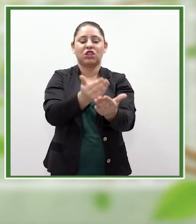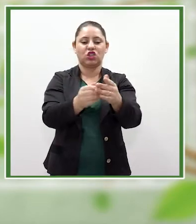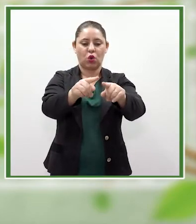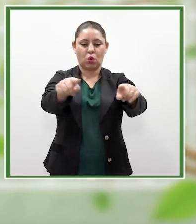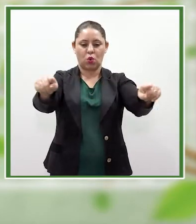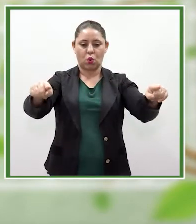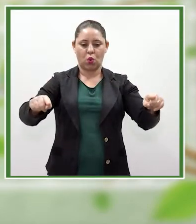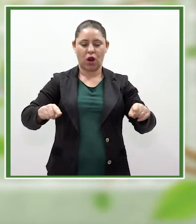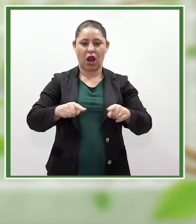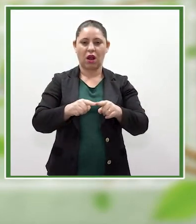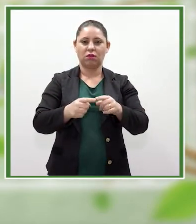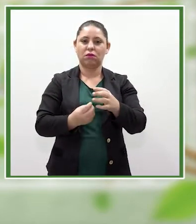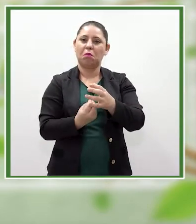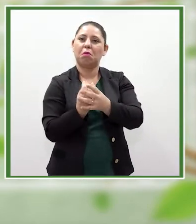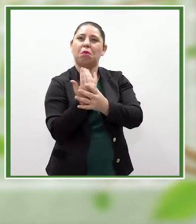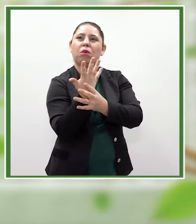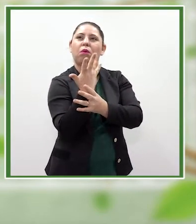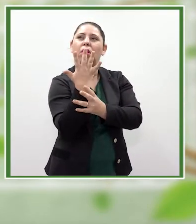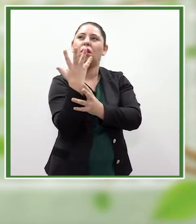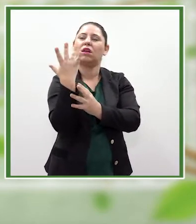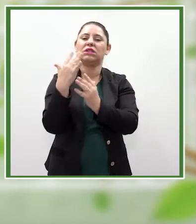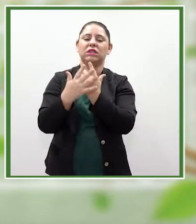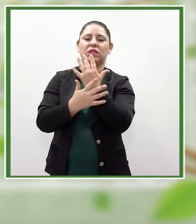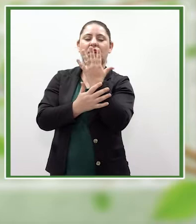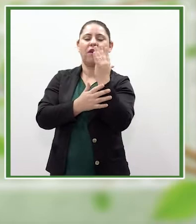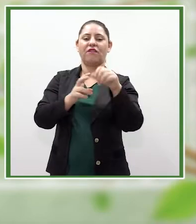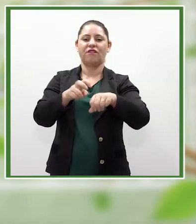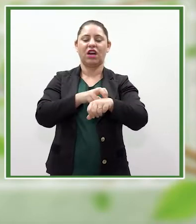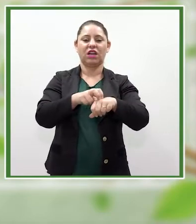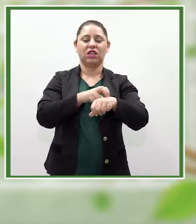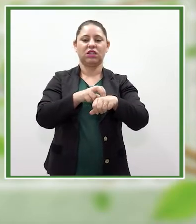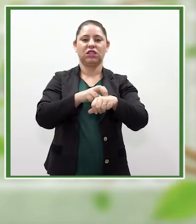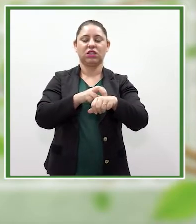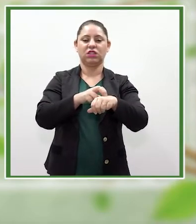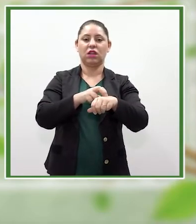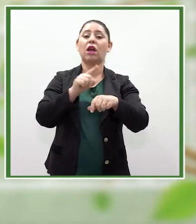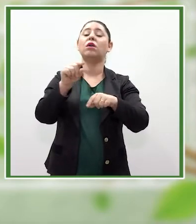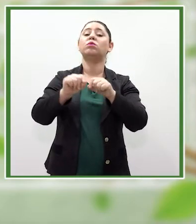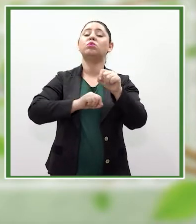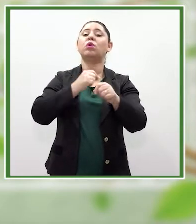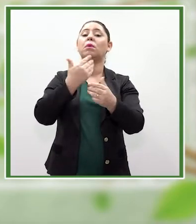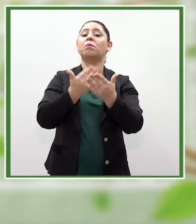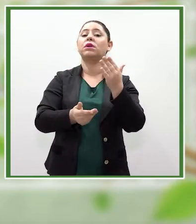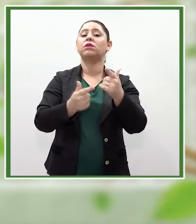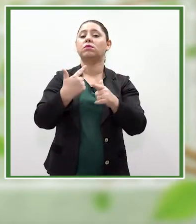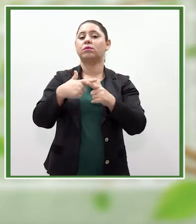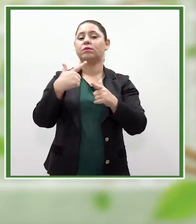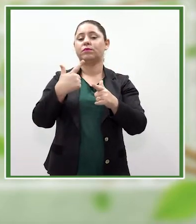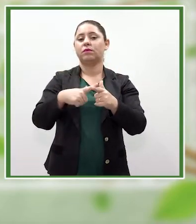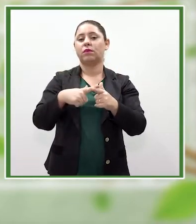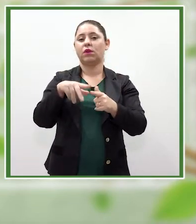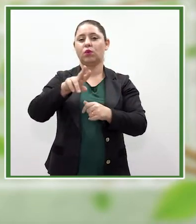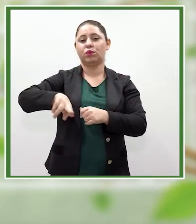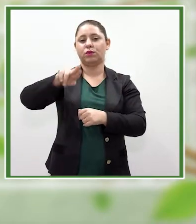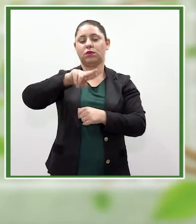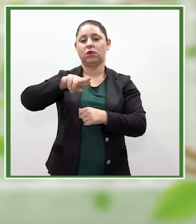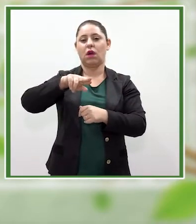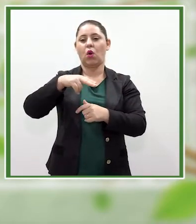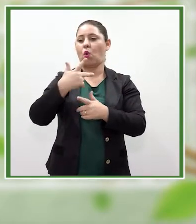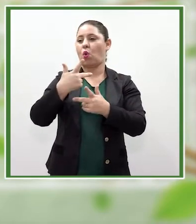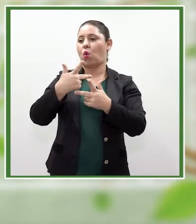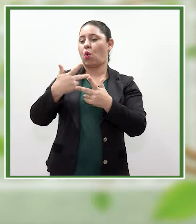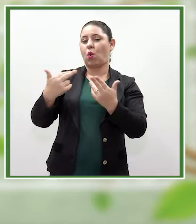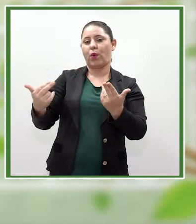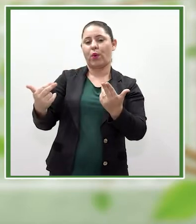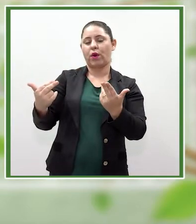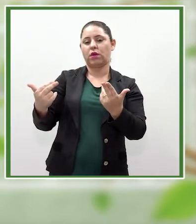e silvicultura ou outras criações também entrando na área de pastagens, né? E com